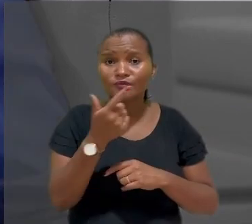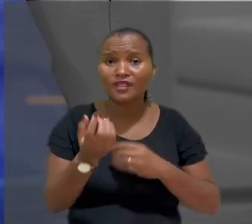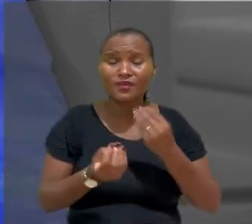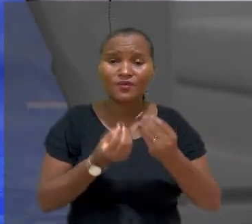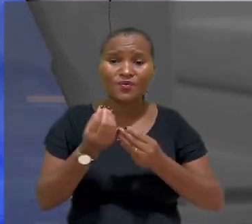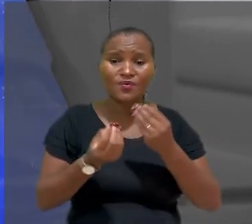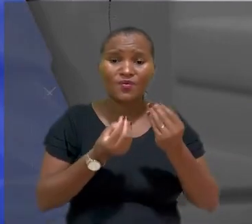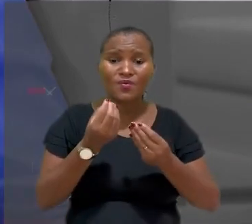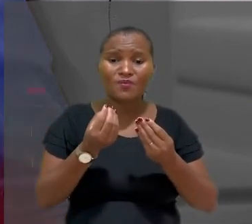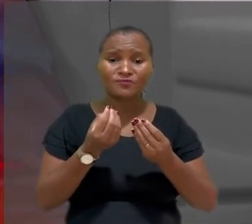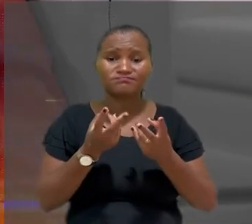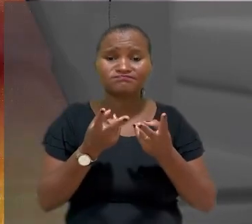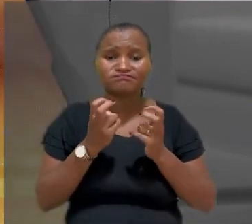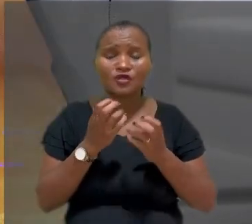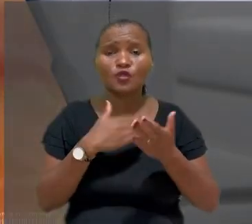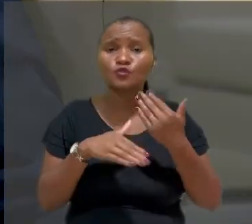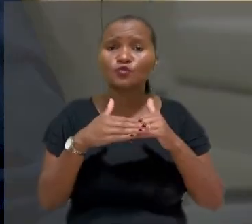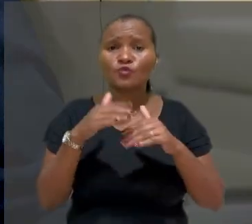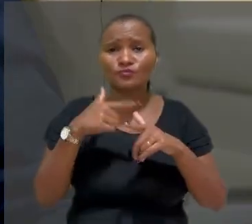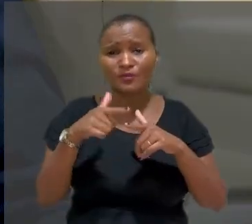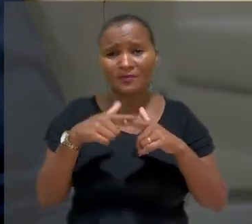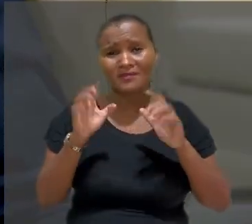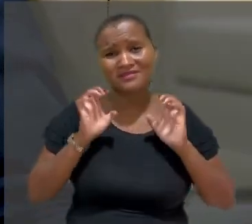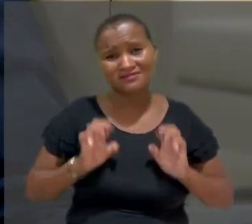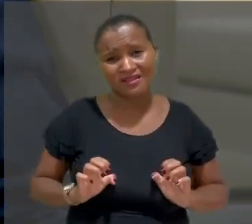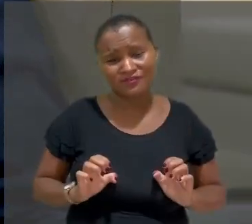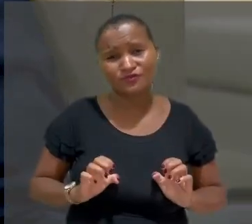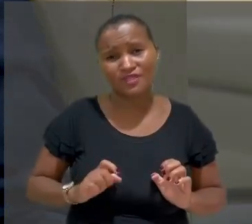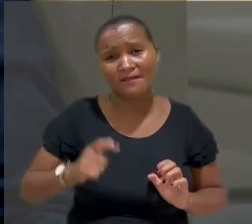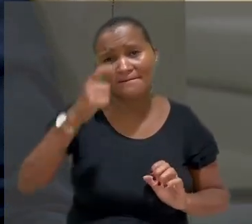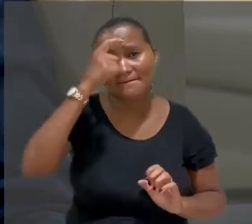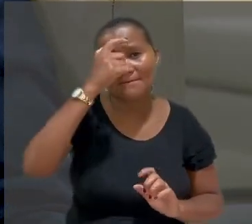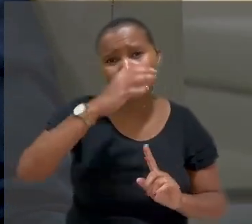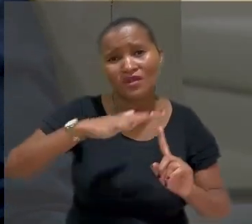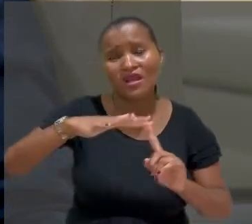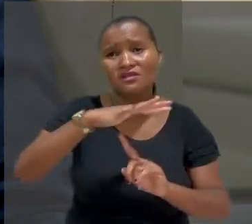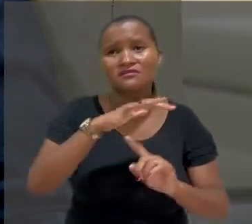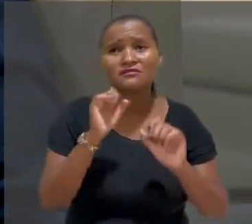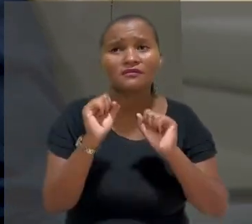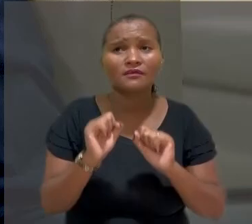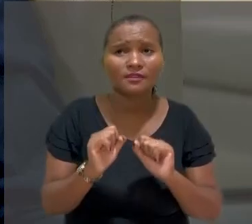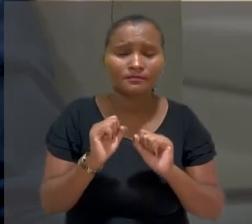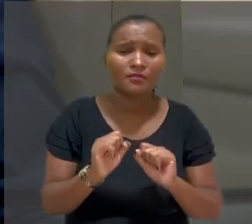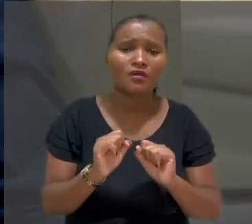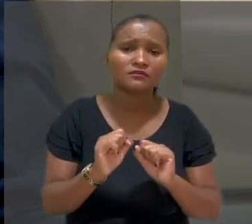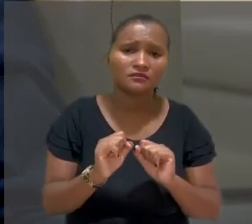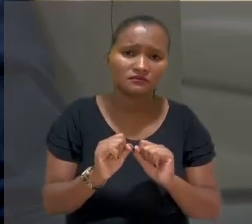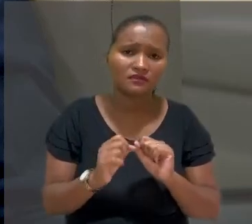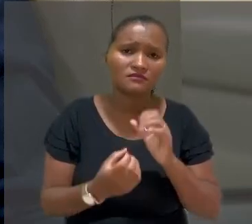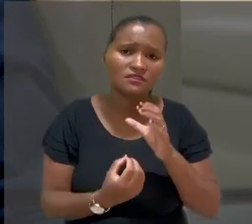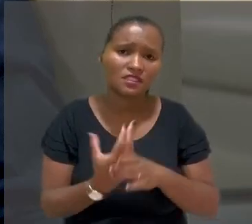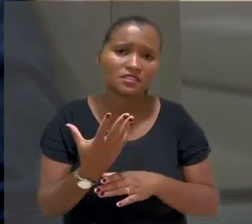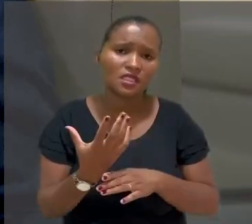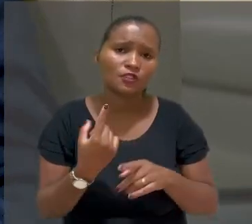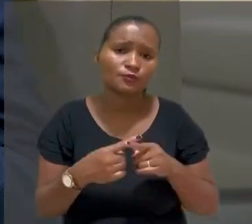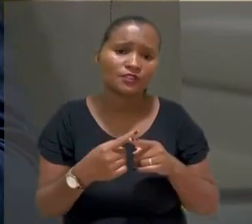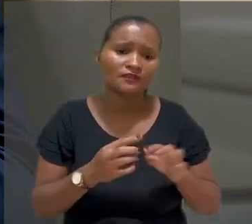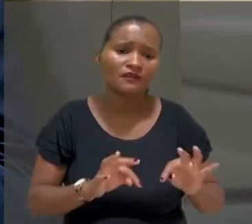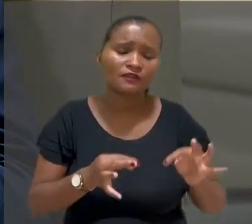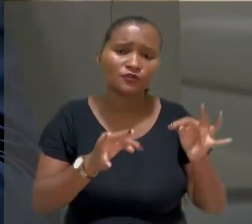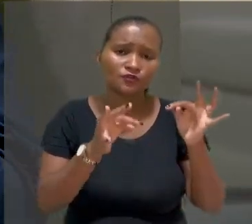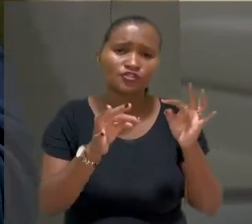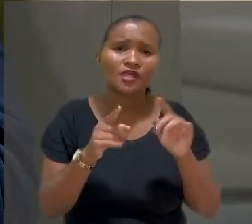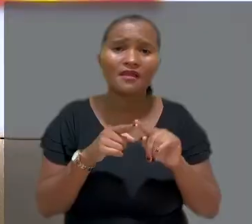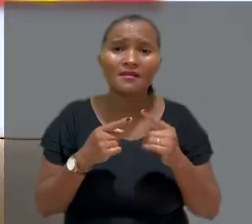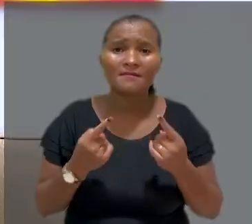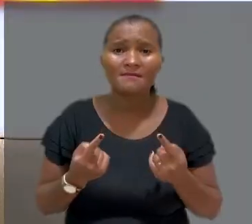possível identificar com precisão todos os dilemas éticos e morais que potencialmente podem derivar da utilização